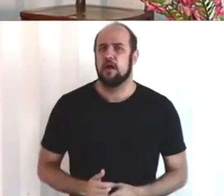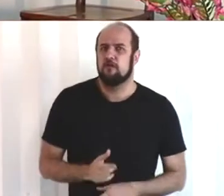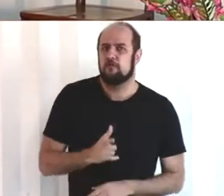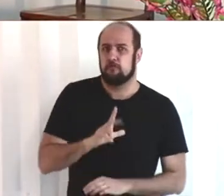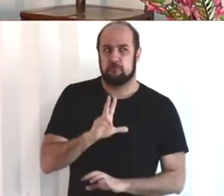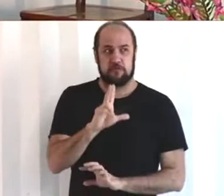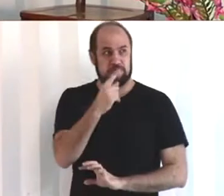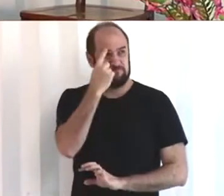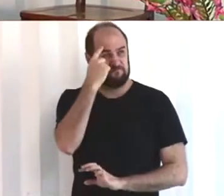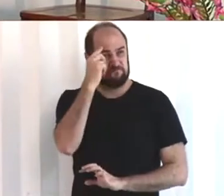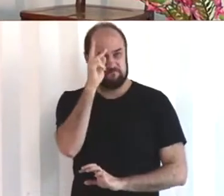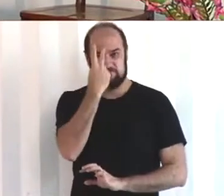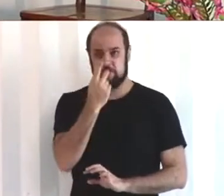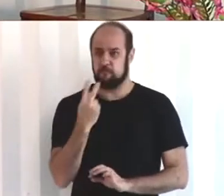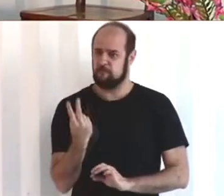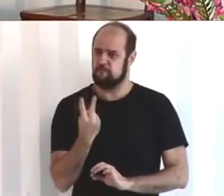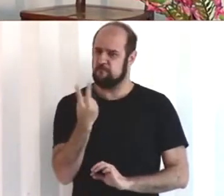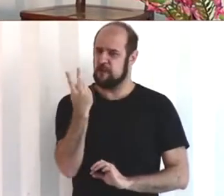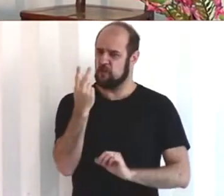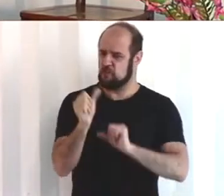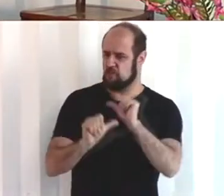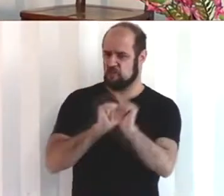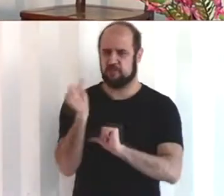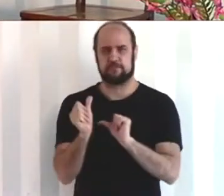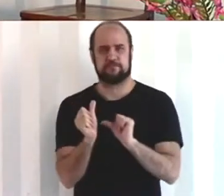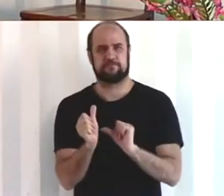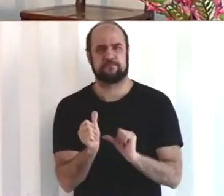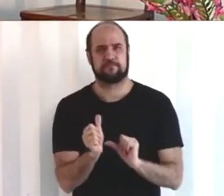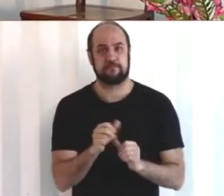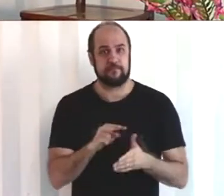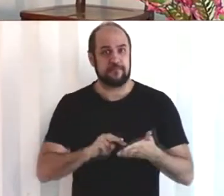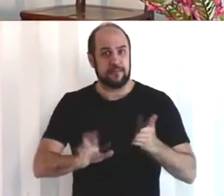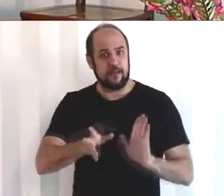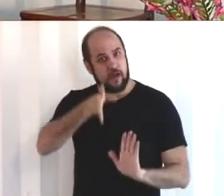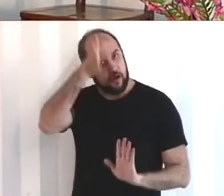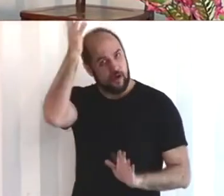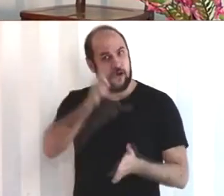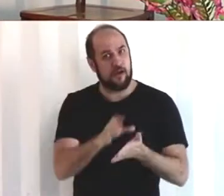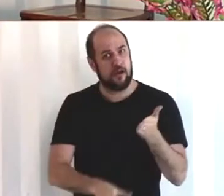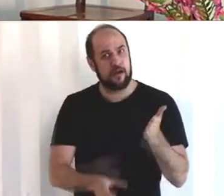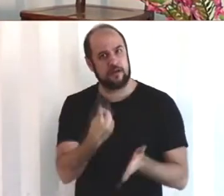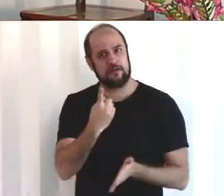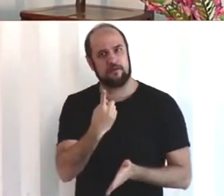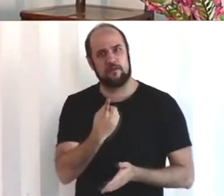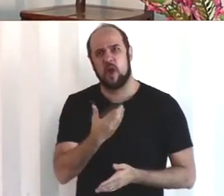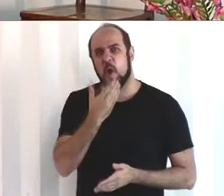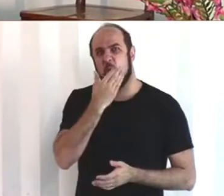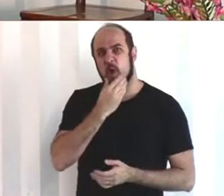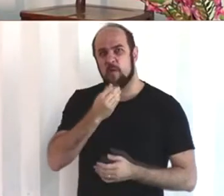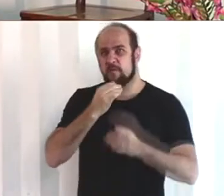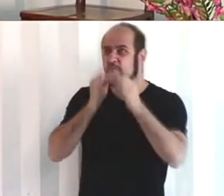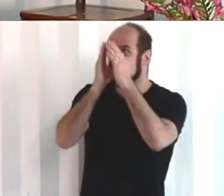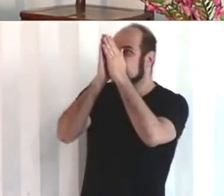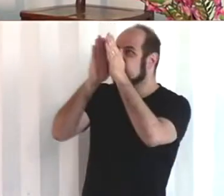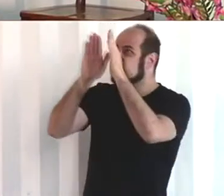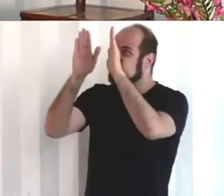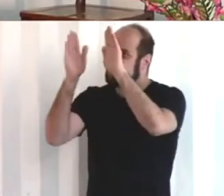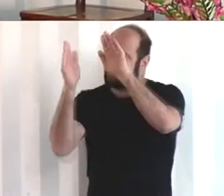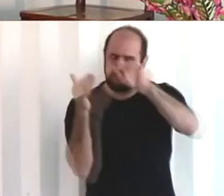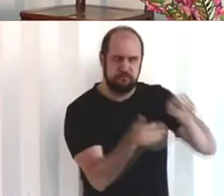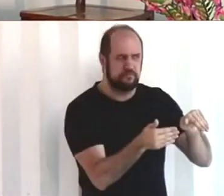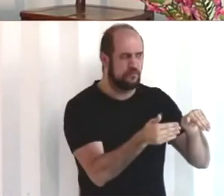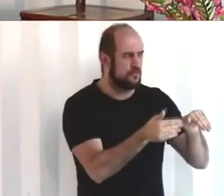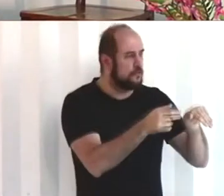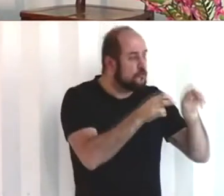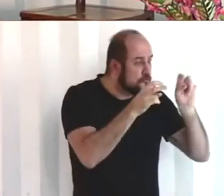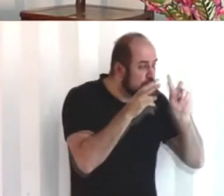de valores. O reverendo Sérgio já leu Romanos capítulo 1. O homem deixa de adorar ao Criador e passa a adorar a